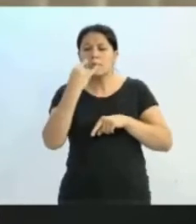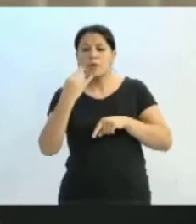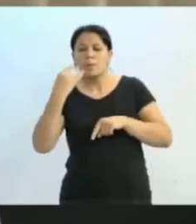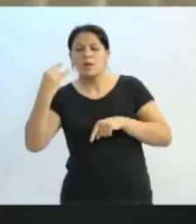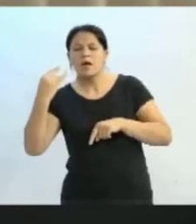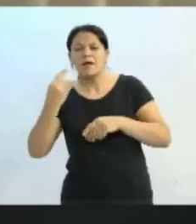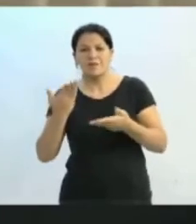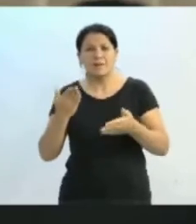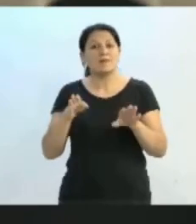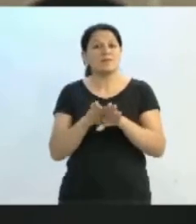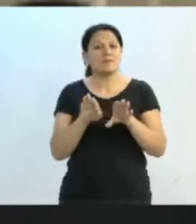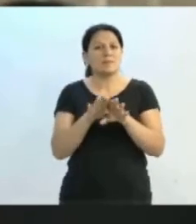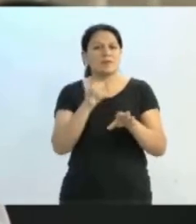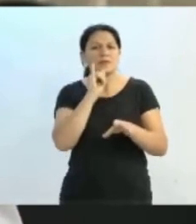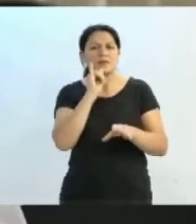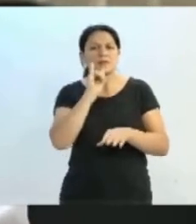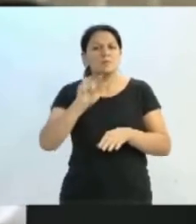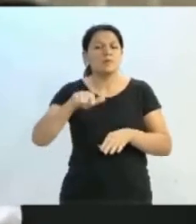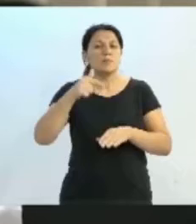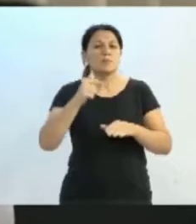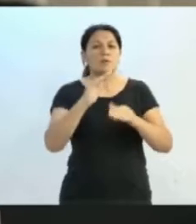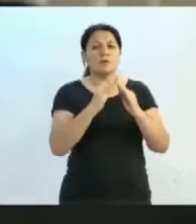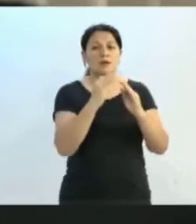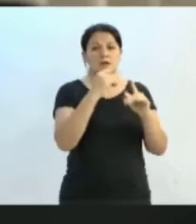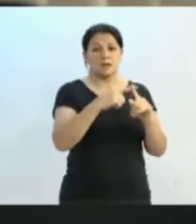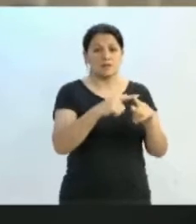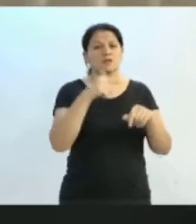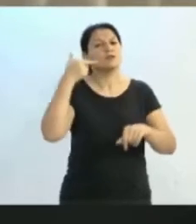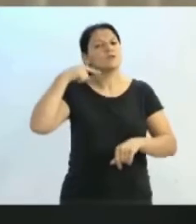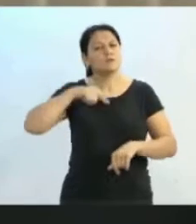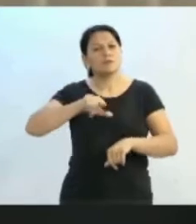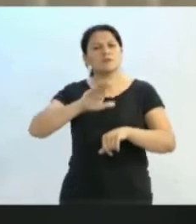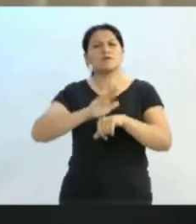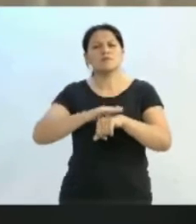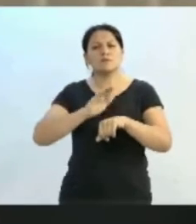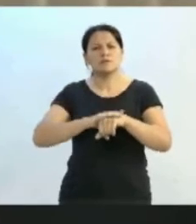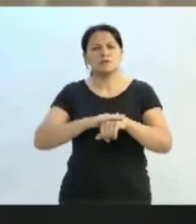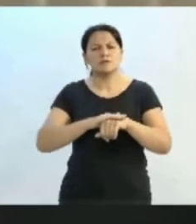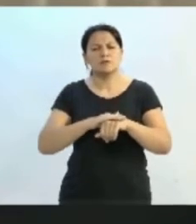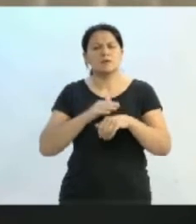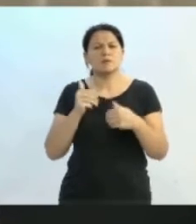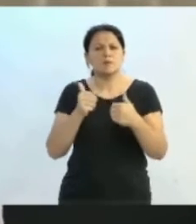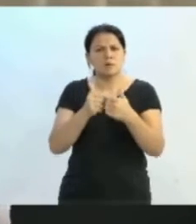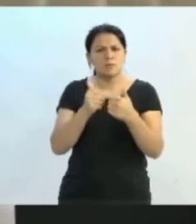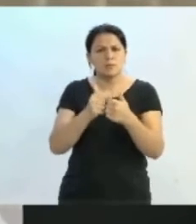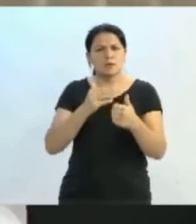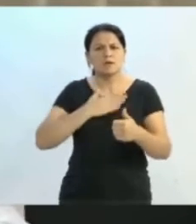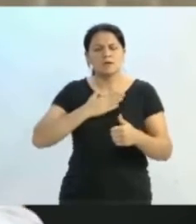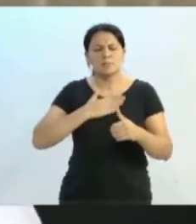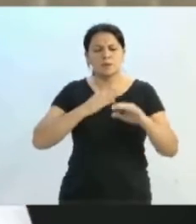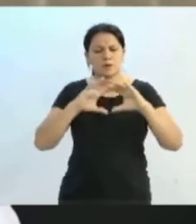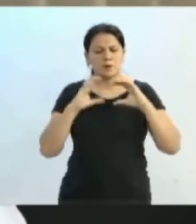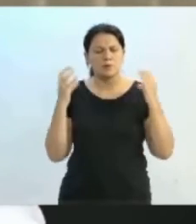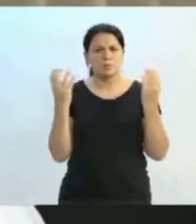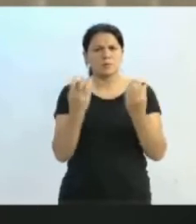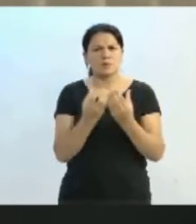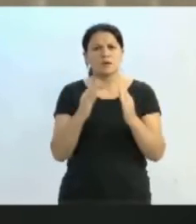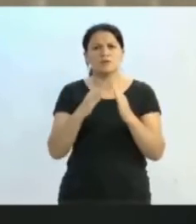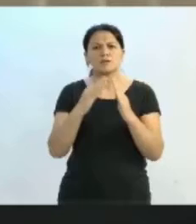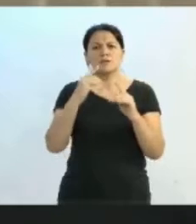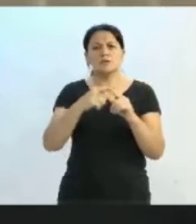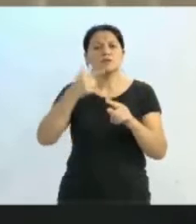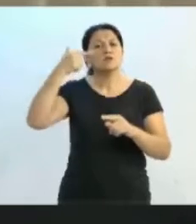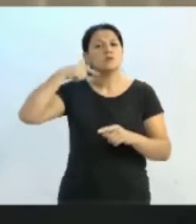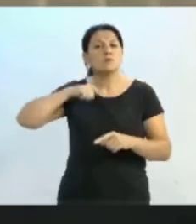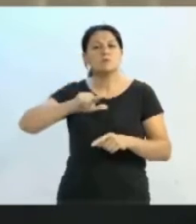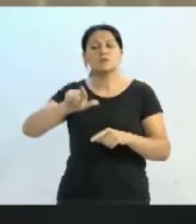exemplo para outras igrejas que consegue fazer isso eu acompanhei muito bem na minha comunidade onde a igreja consegue fazer com que o